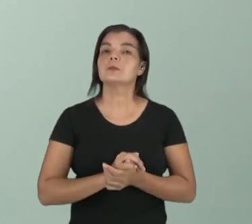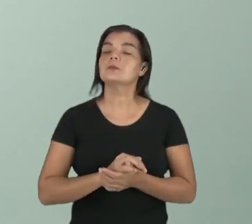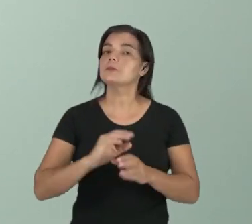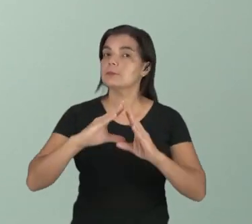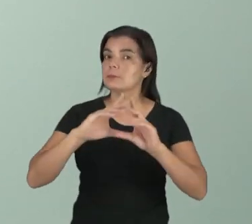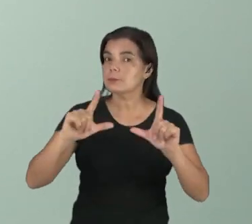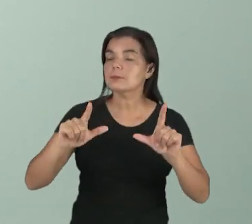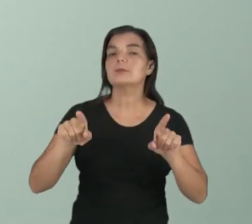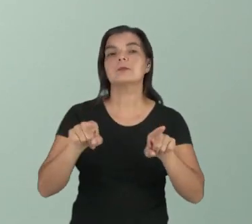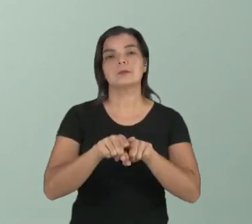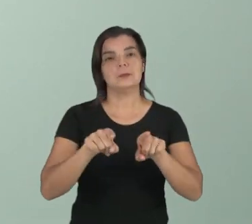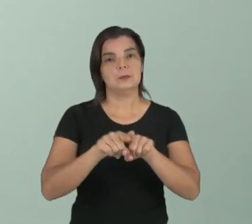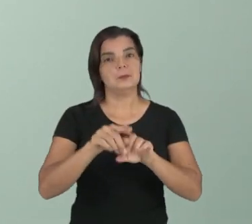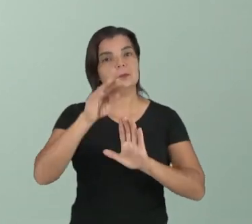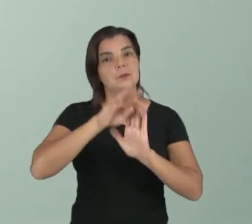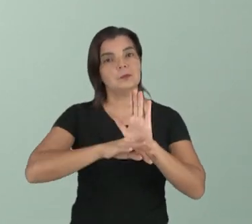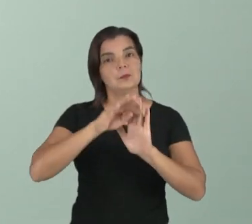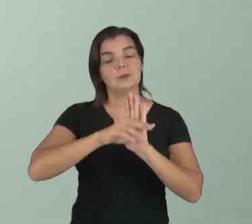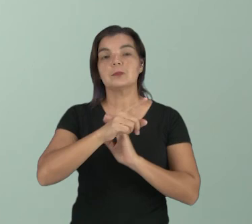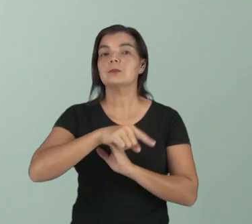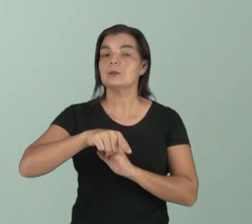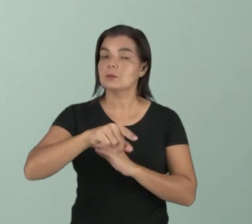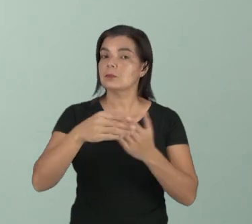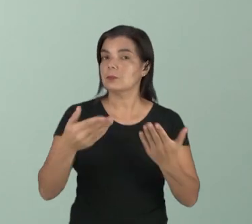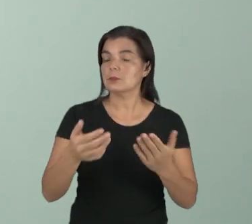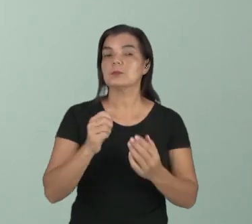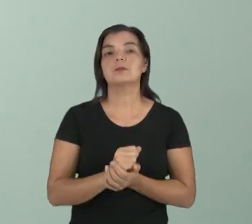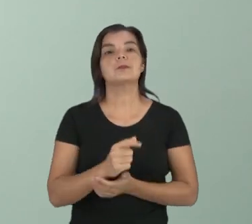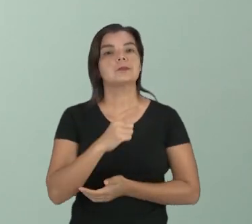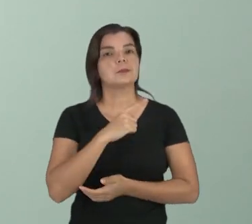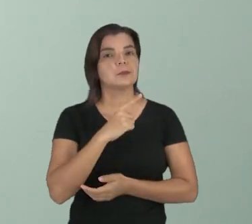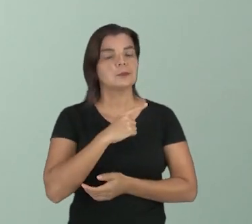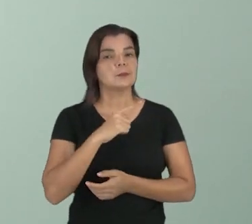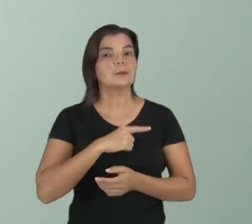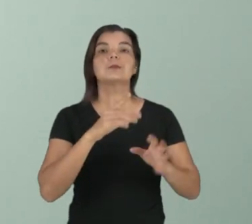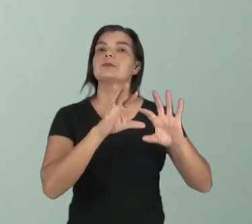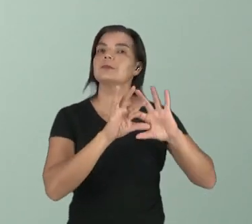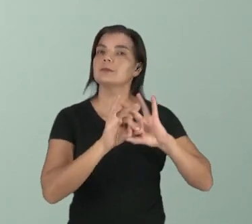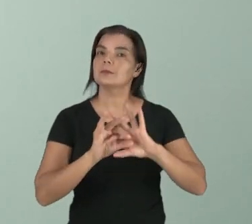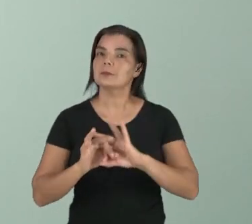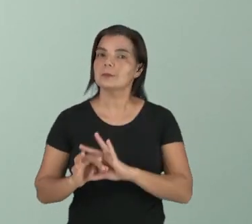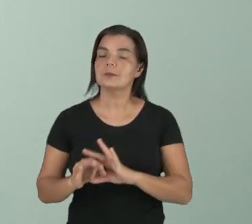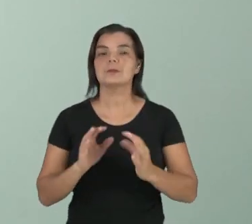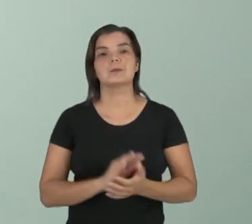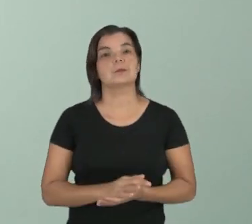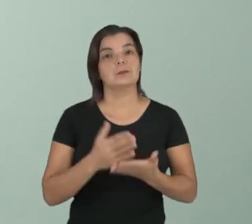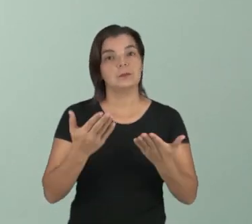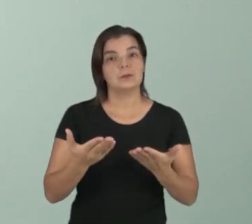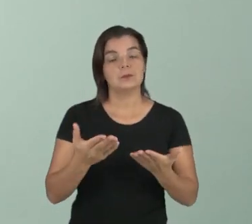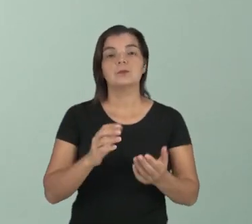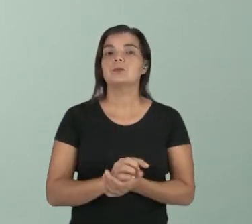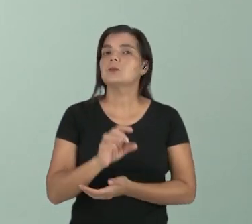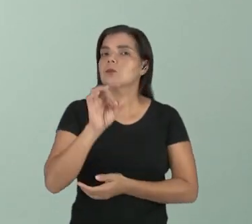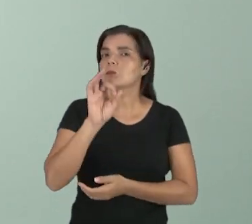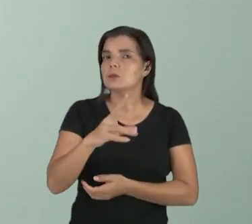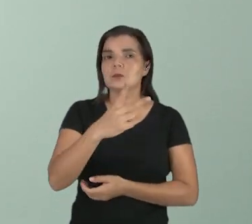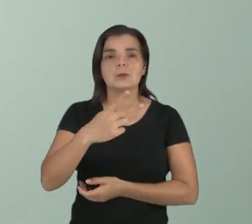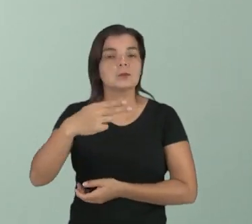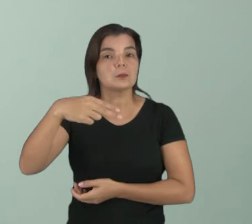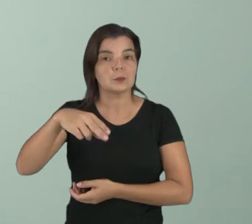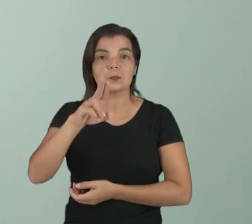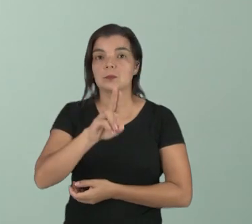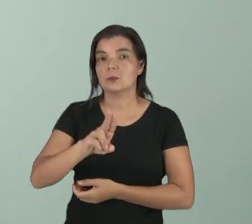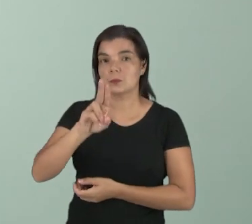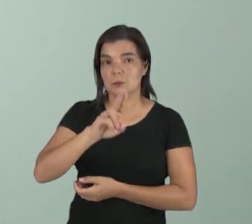gerar mais clareza no texto, para que assim tenha também coerência. E não são somente os pronomes que